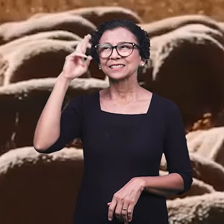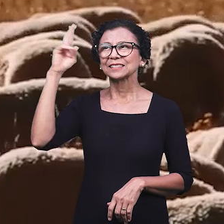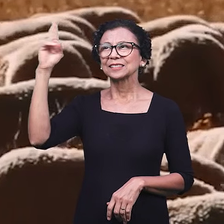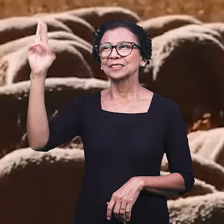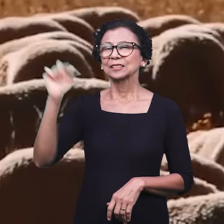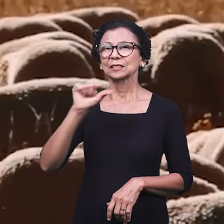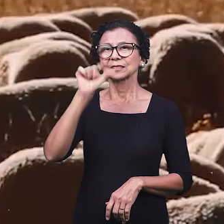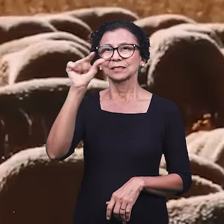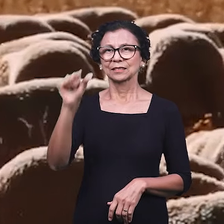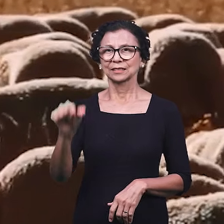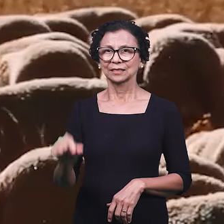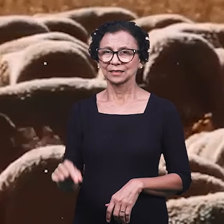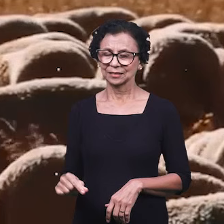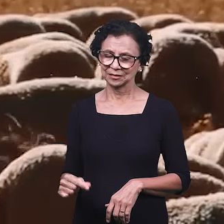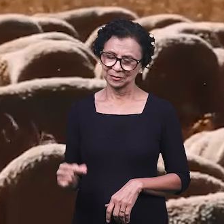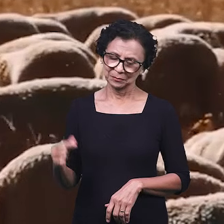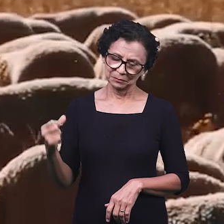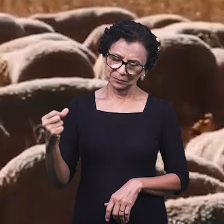Senhor, meu